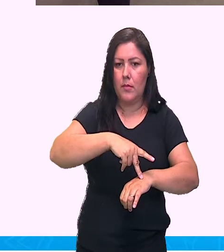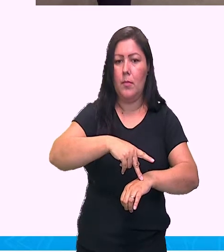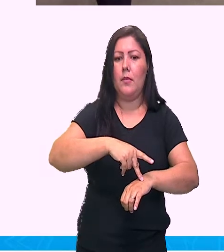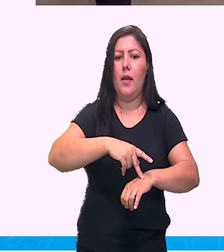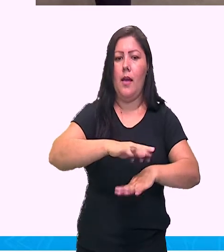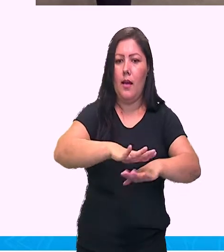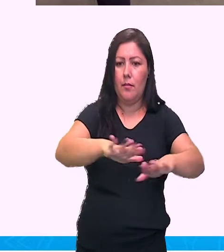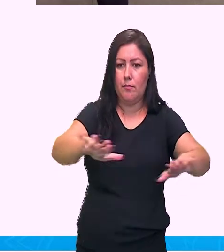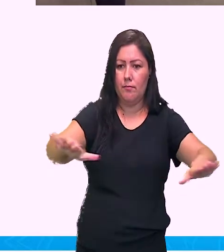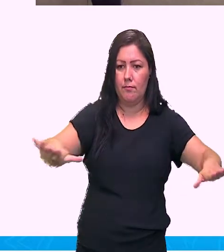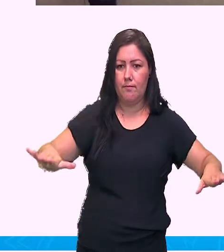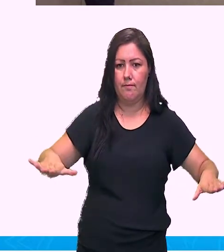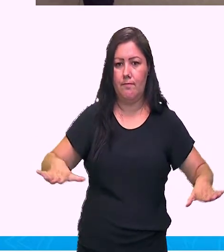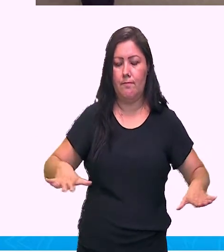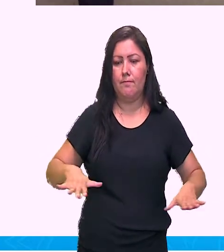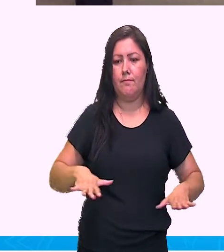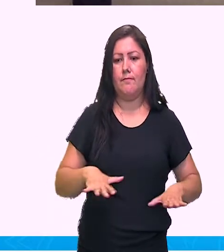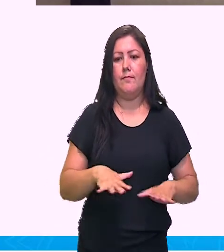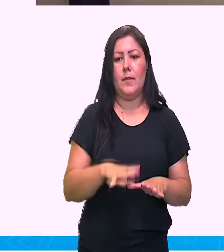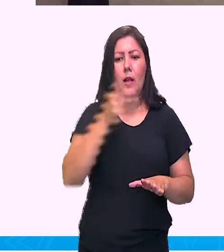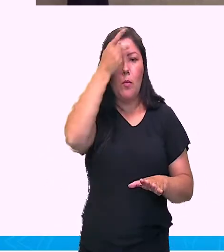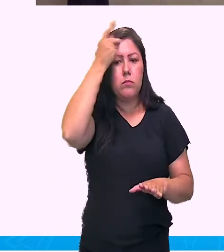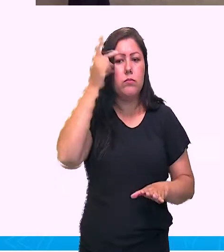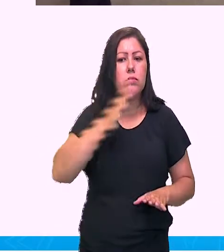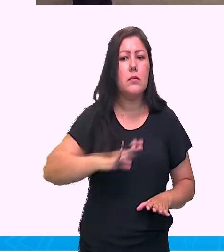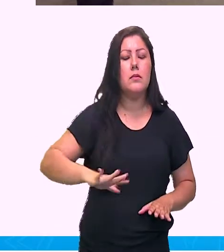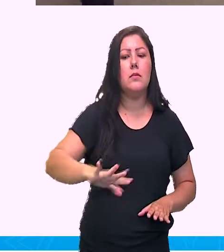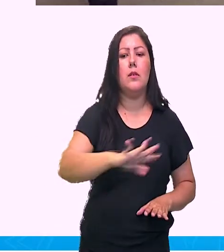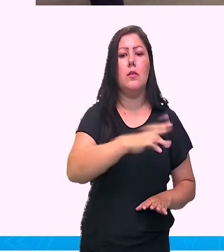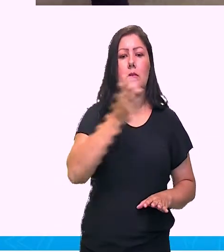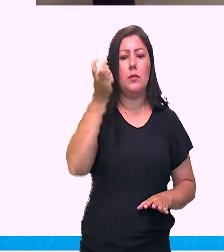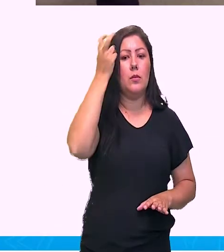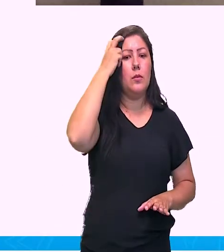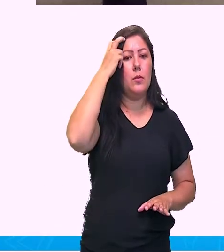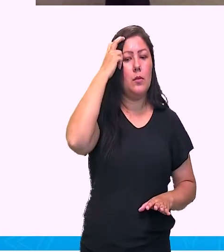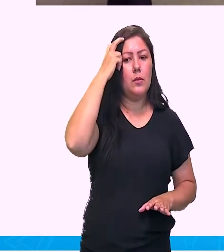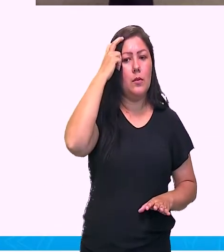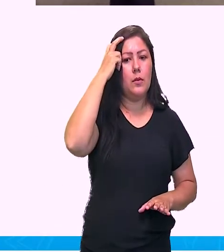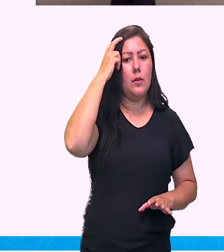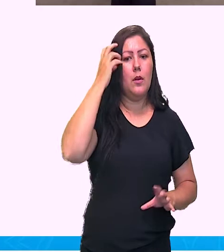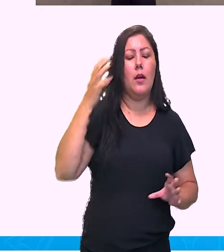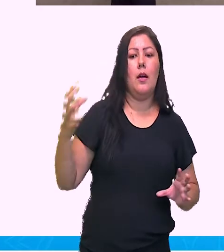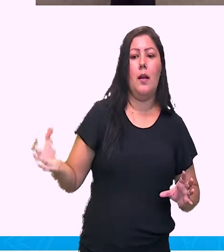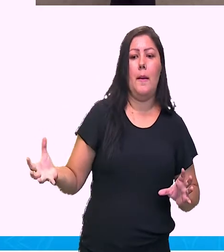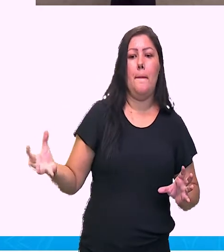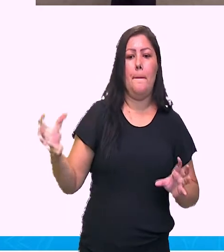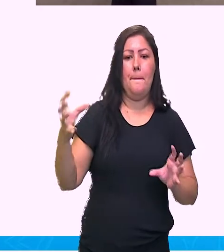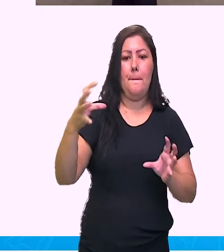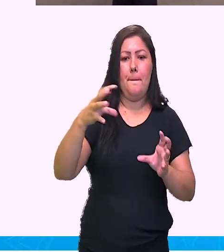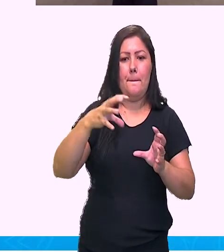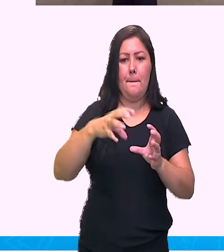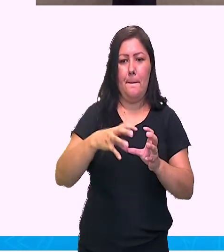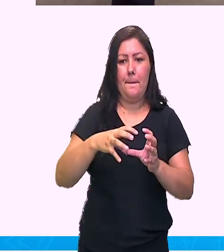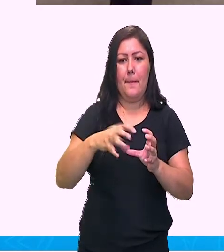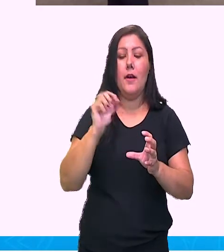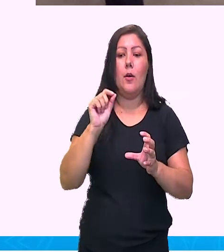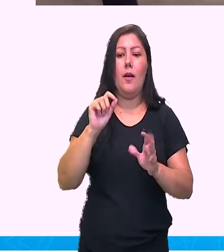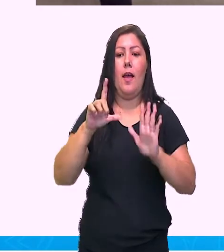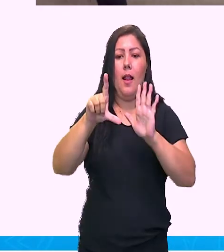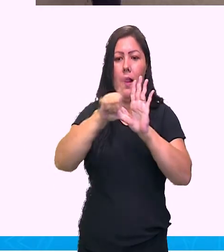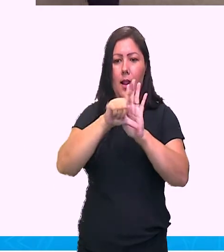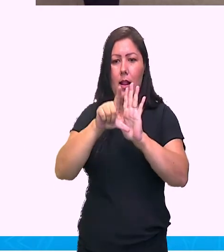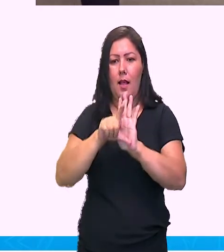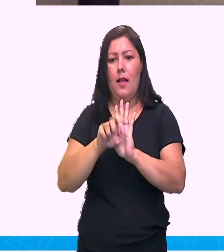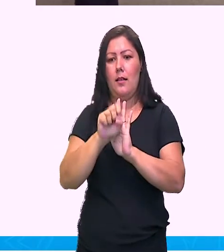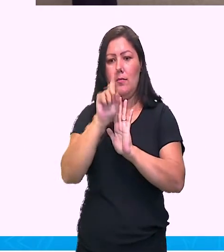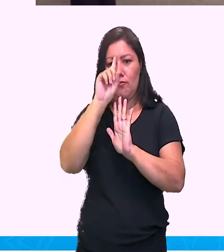é esse povo, essa cultura dentro do território e que tem a sua Constituição ou